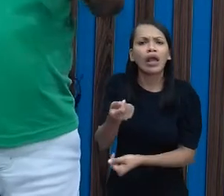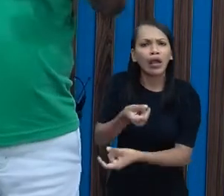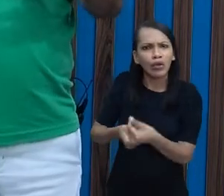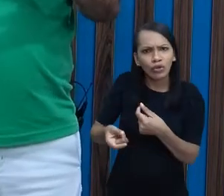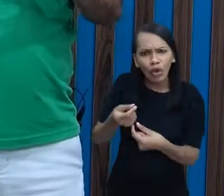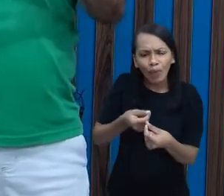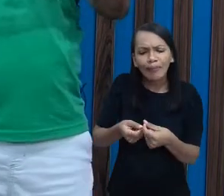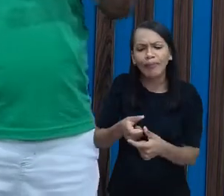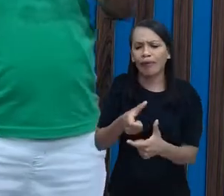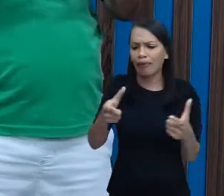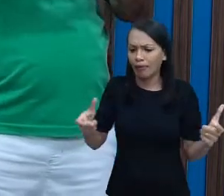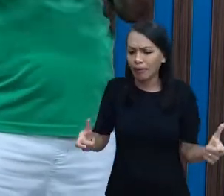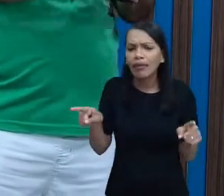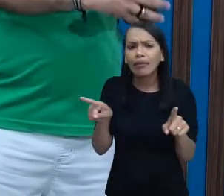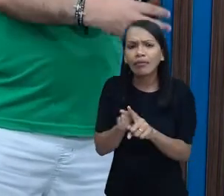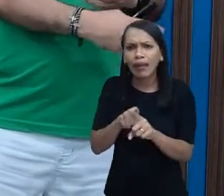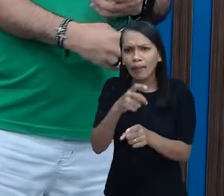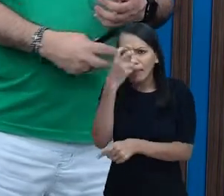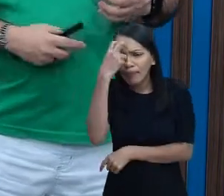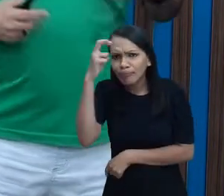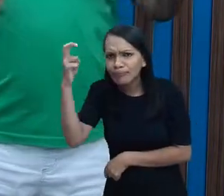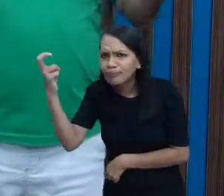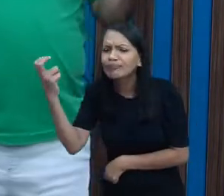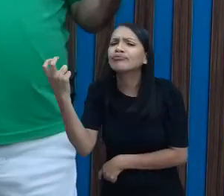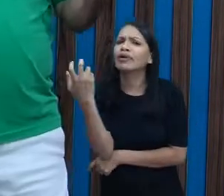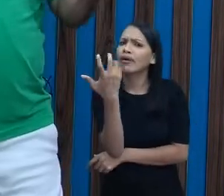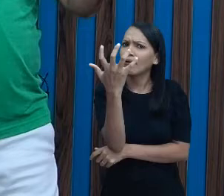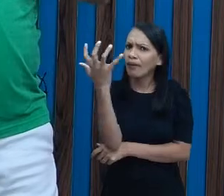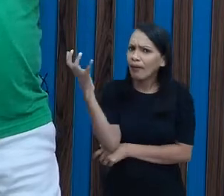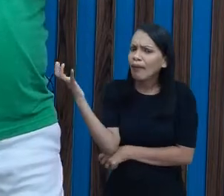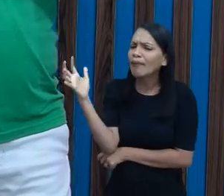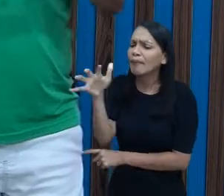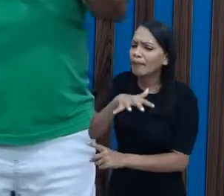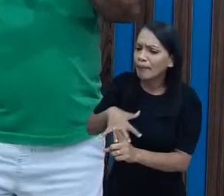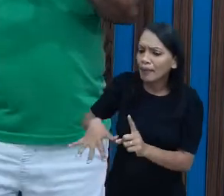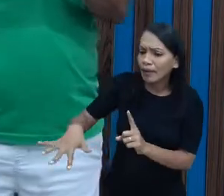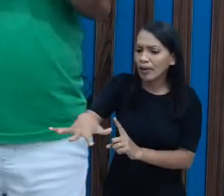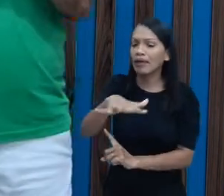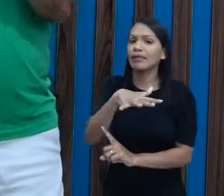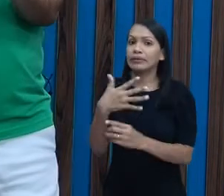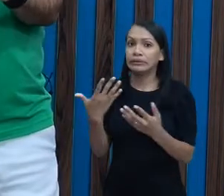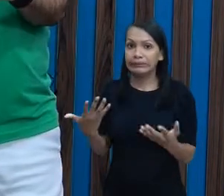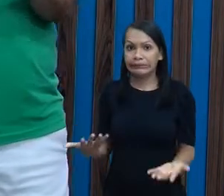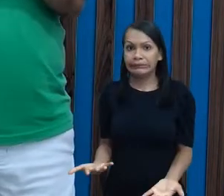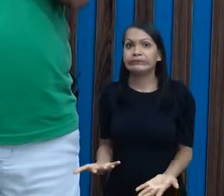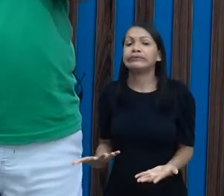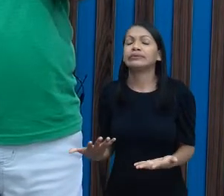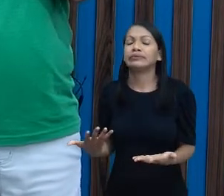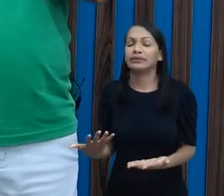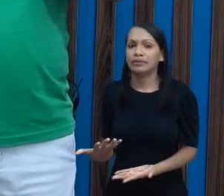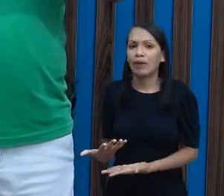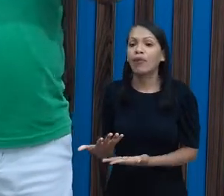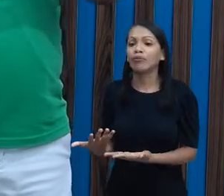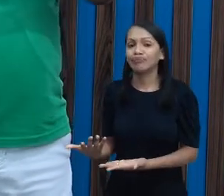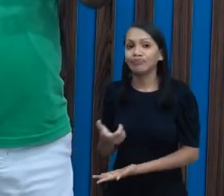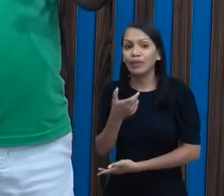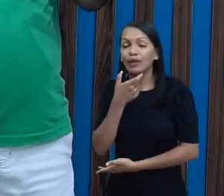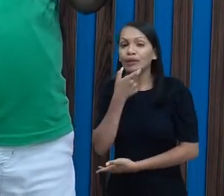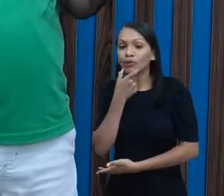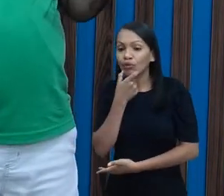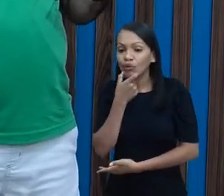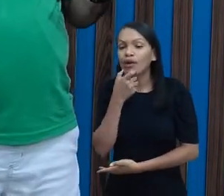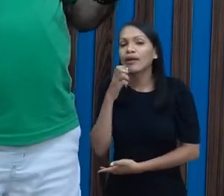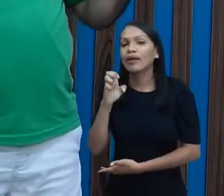né, chegando ao continente americano, a gente vai ter aí o choque, né, de culturas, a gente vai ter a